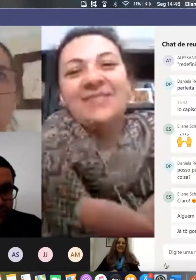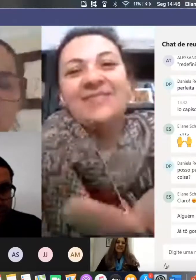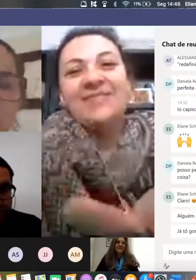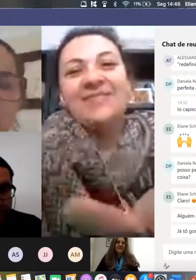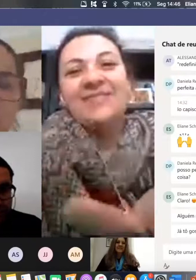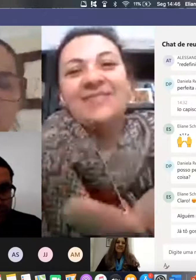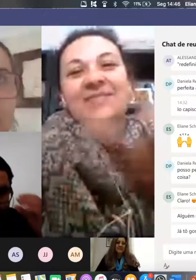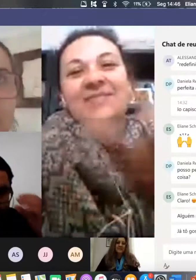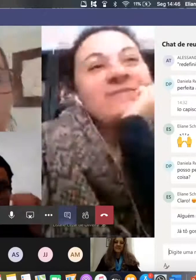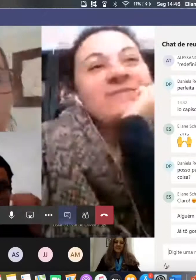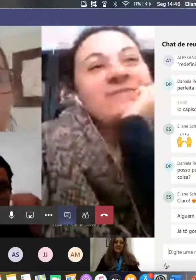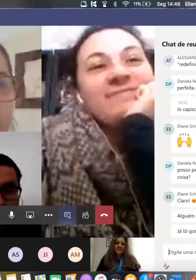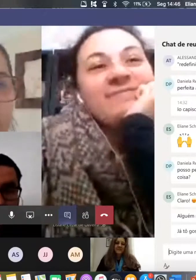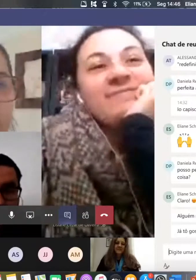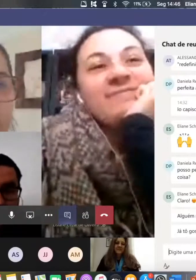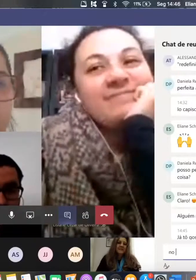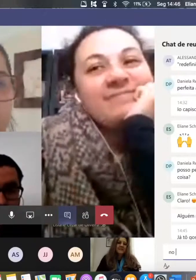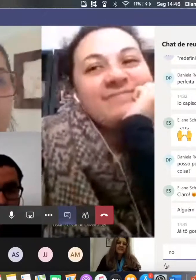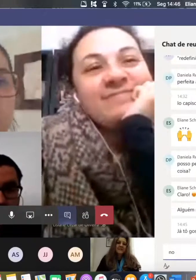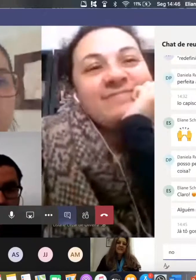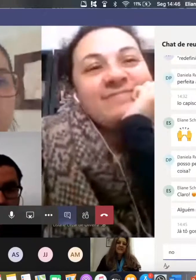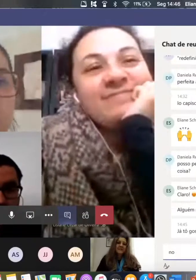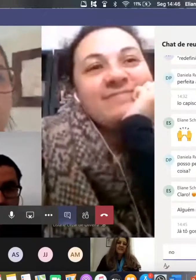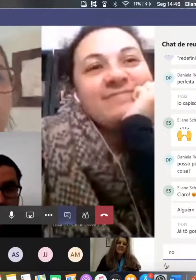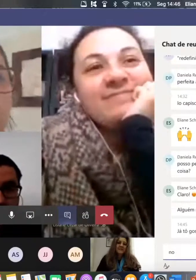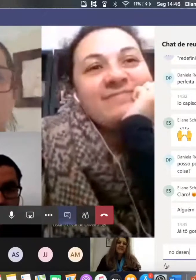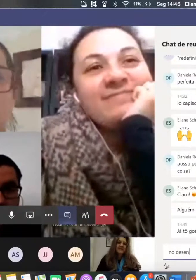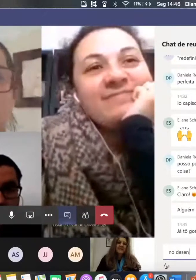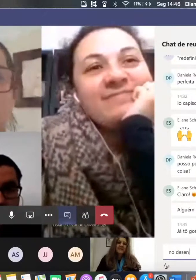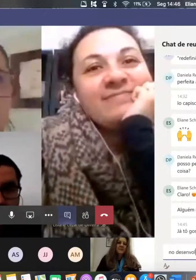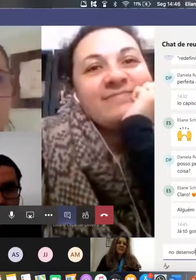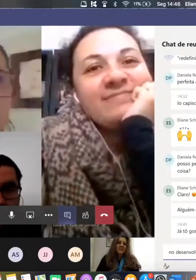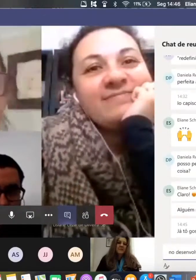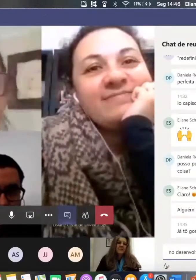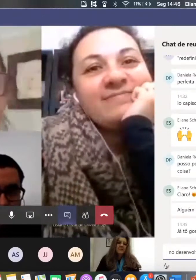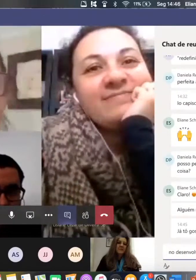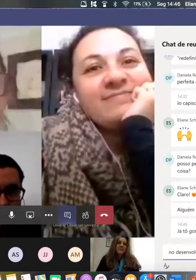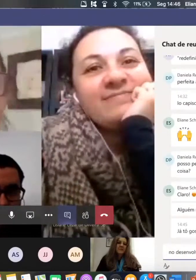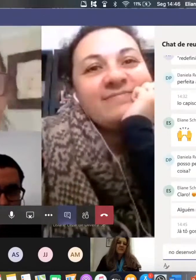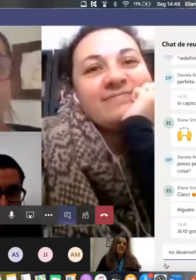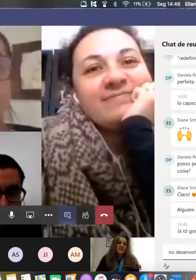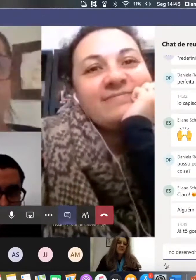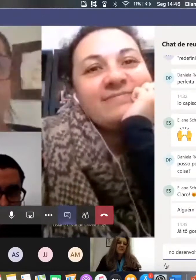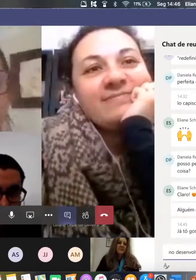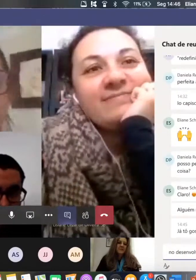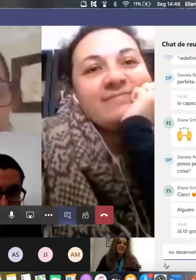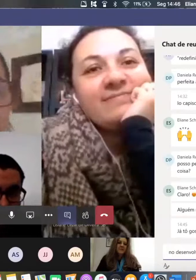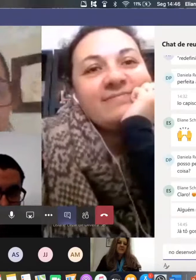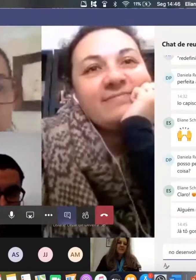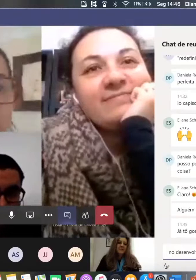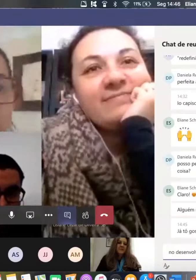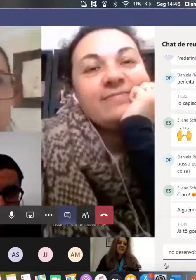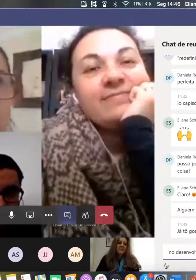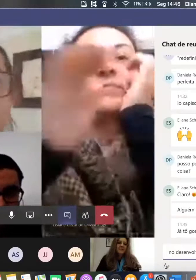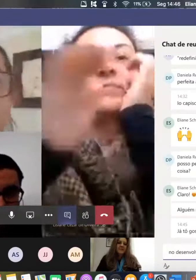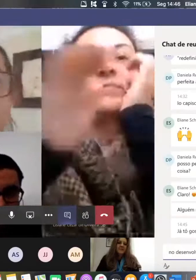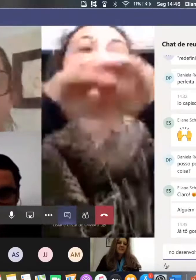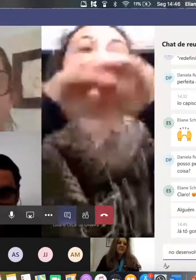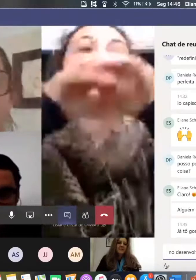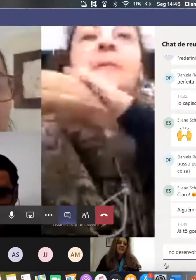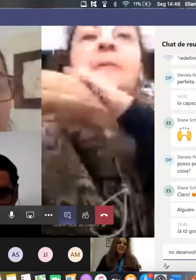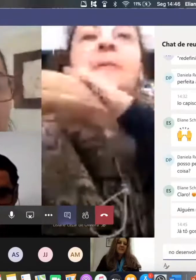no funcionamento, né? E aí eu tenho condição de inserir esse aluno numa perspectiva de contribuir mesmo com o